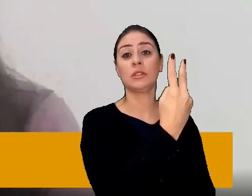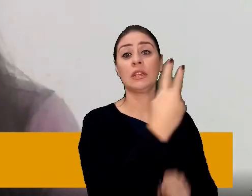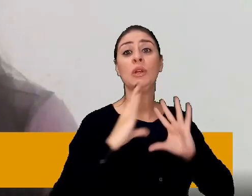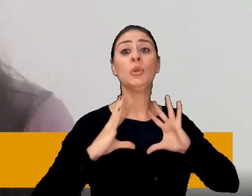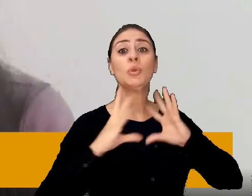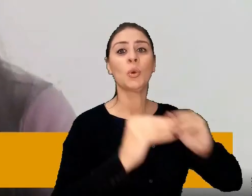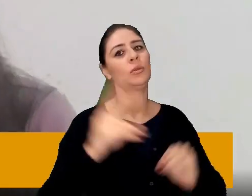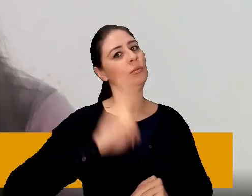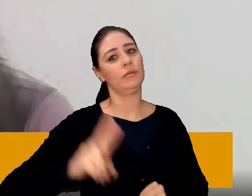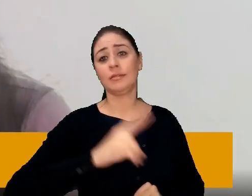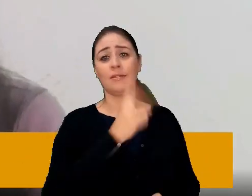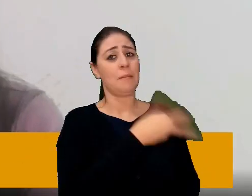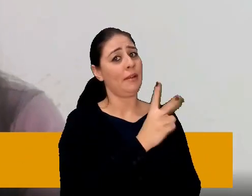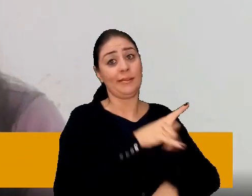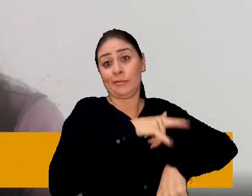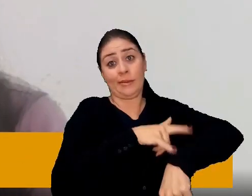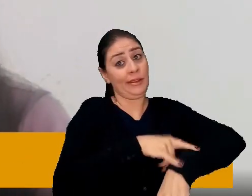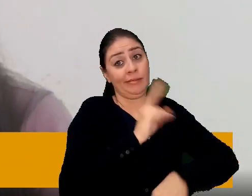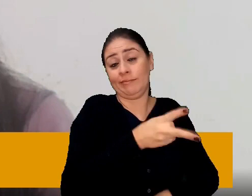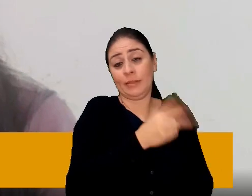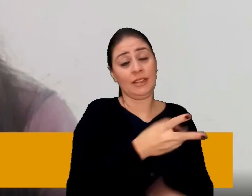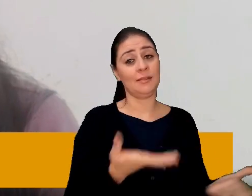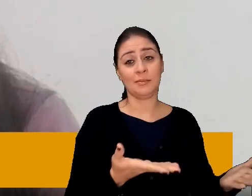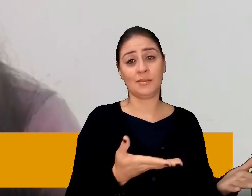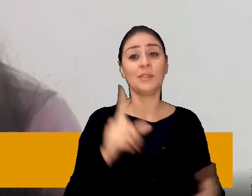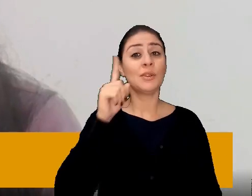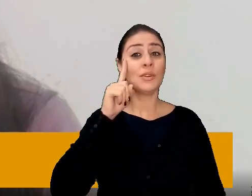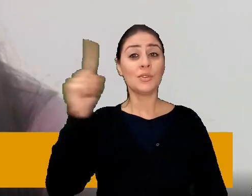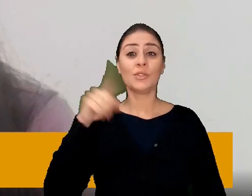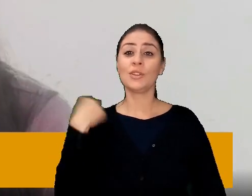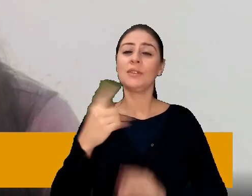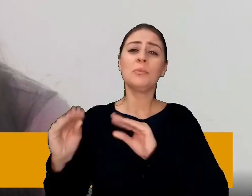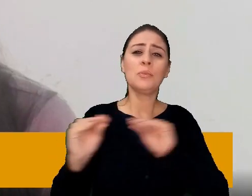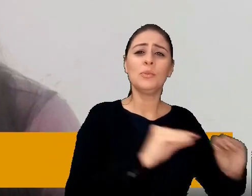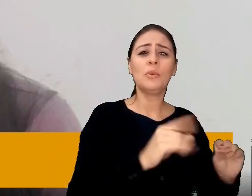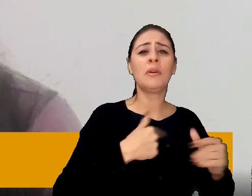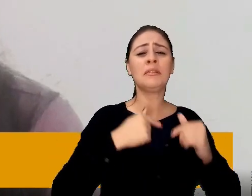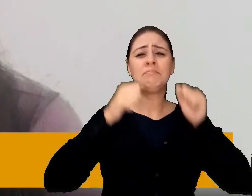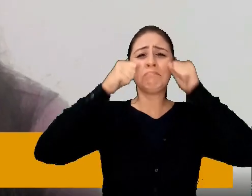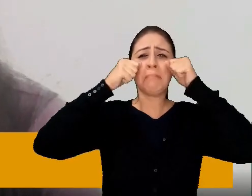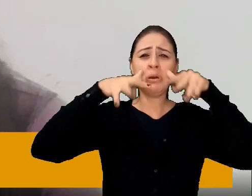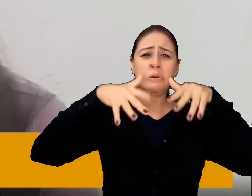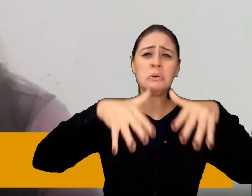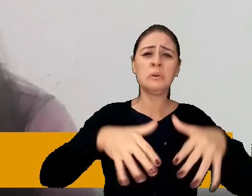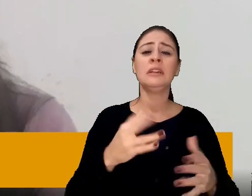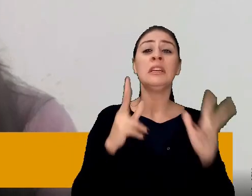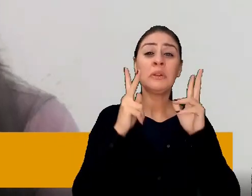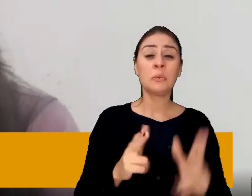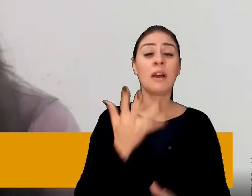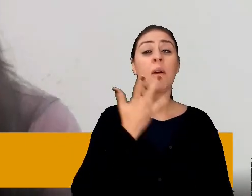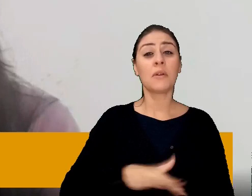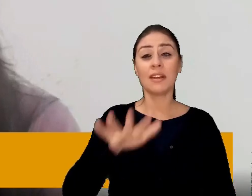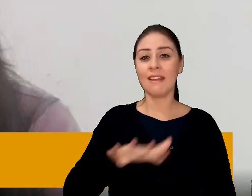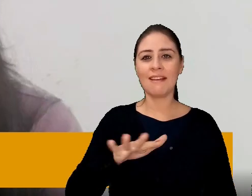né? Aquele banheiro coletivo. Então, o dia que a gente se mudou aqui, eu chorei igual uma criança. Eu chorei igual uma criança, eu não